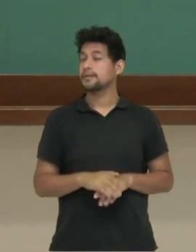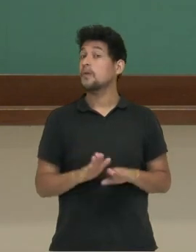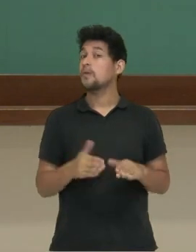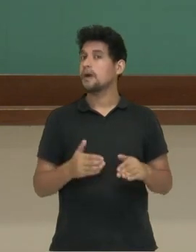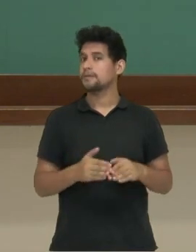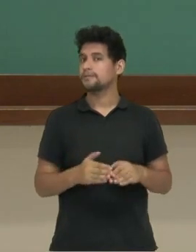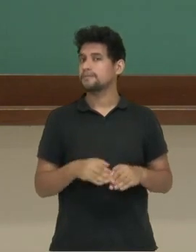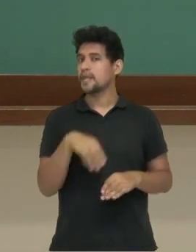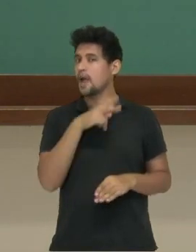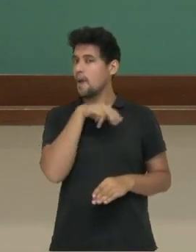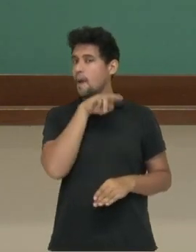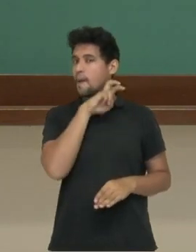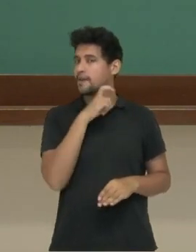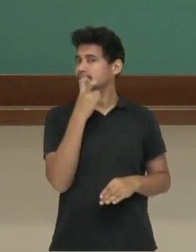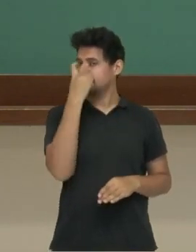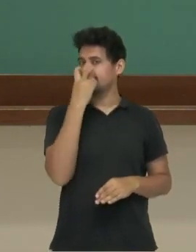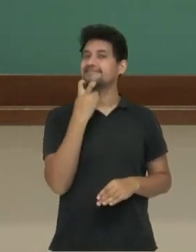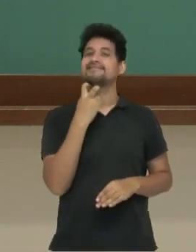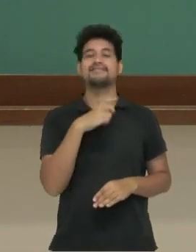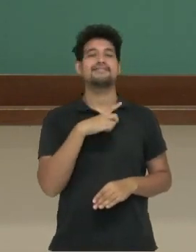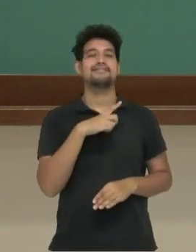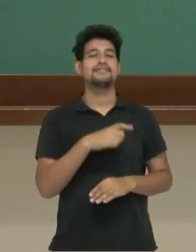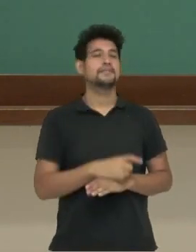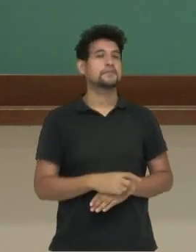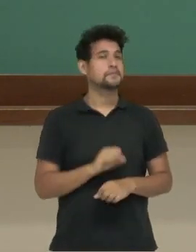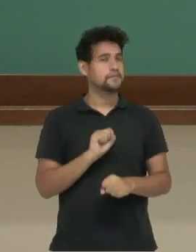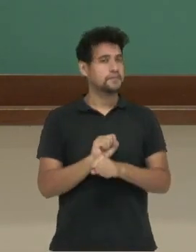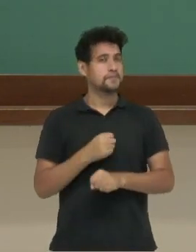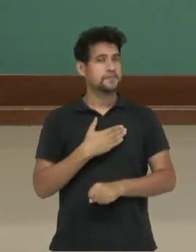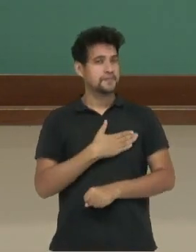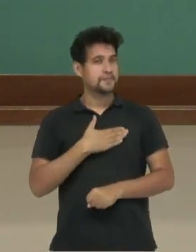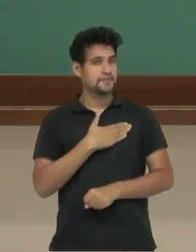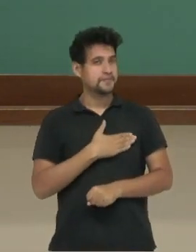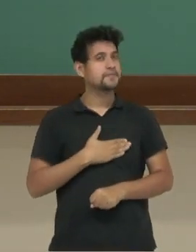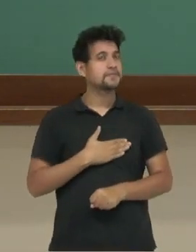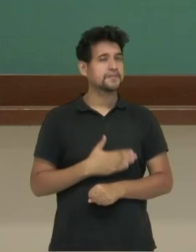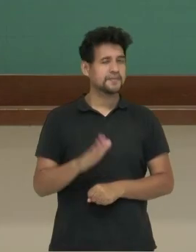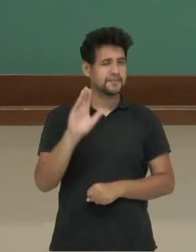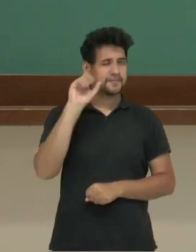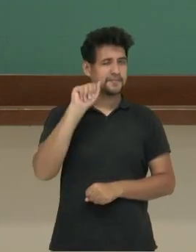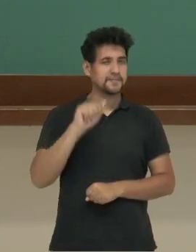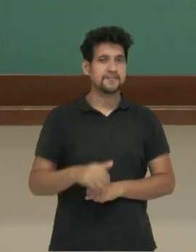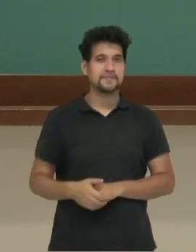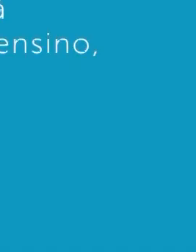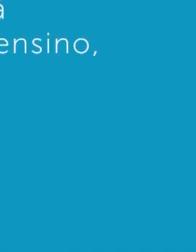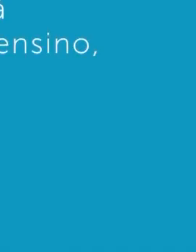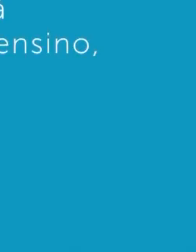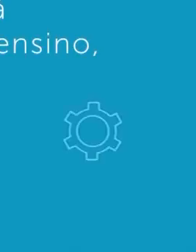cecília ou cobra cega. Espero que você tenha gostado e até breve!